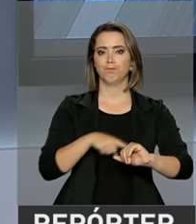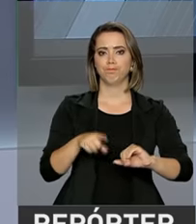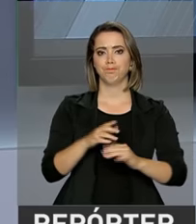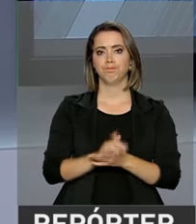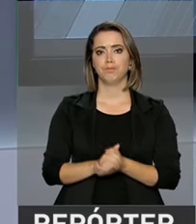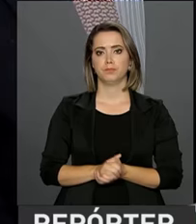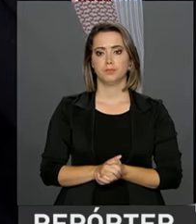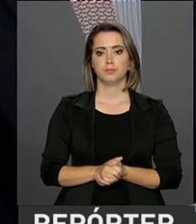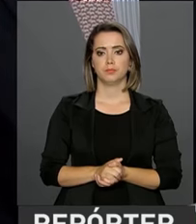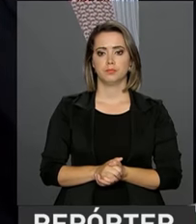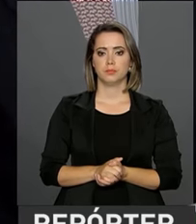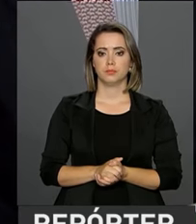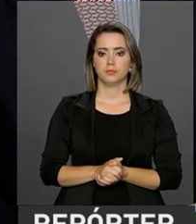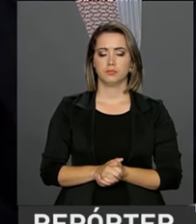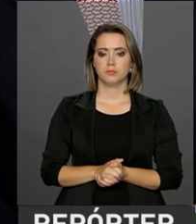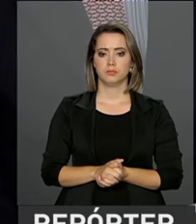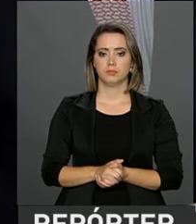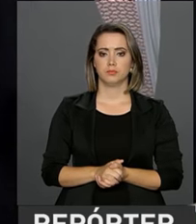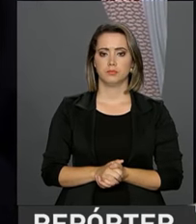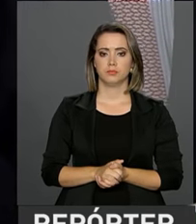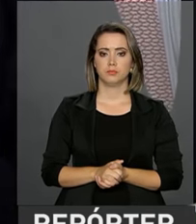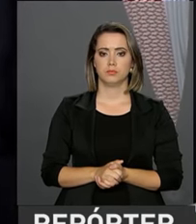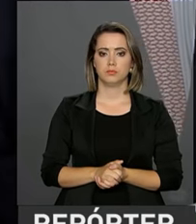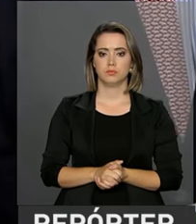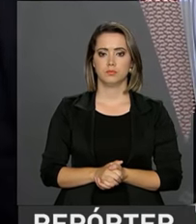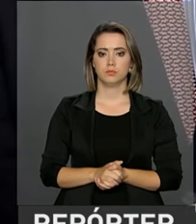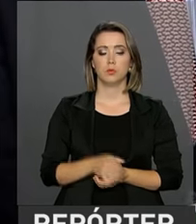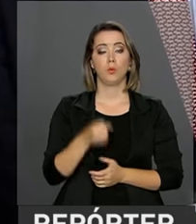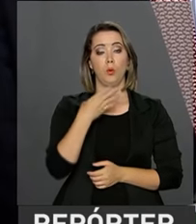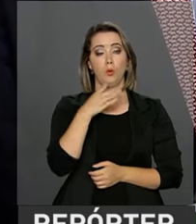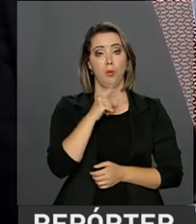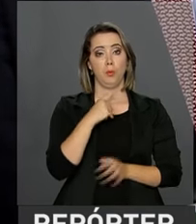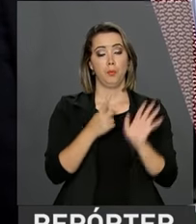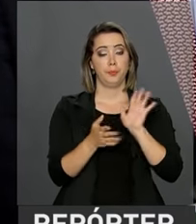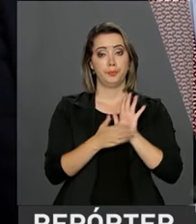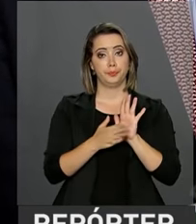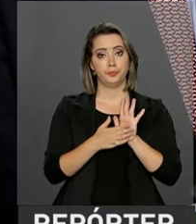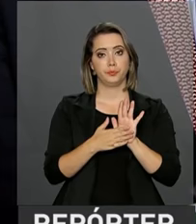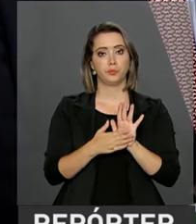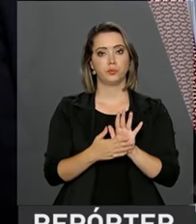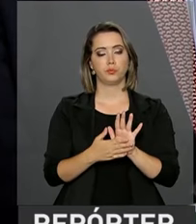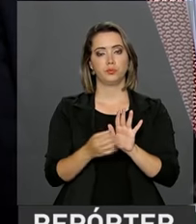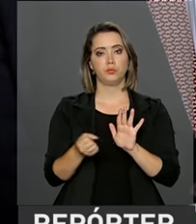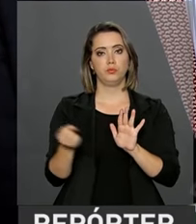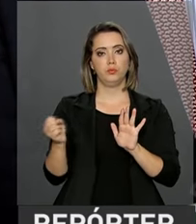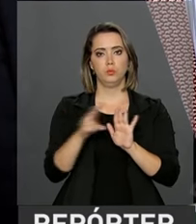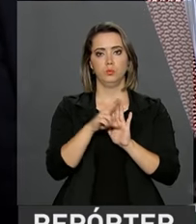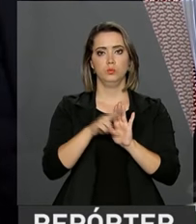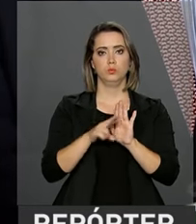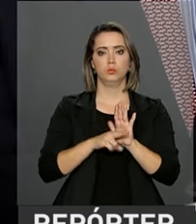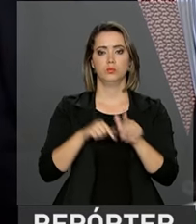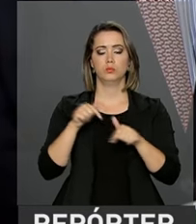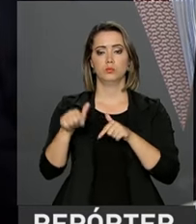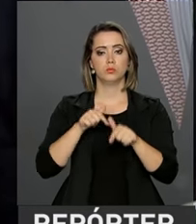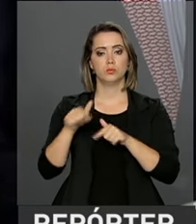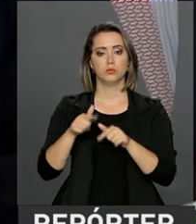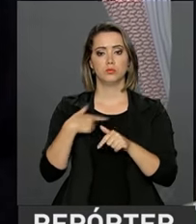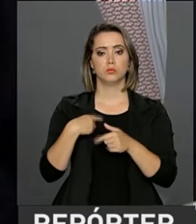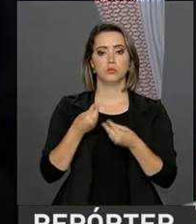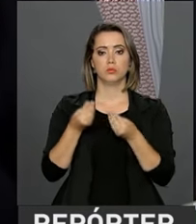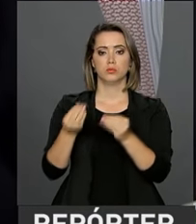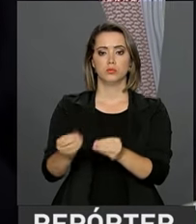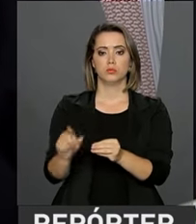Nacional. Foi um bom indicativo no caso da reforma trabalhista, que de resto vai